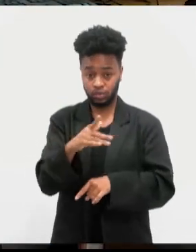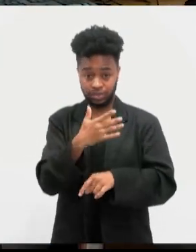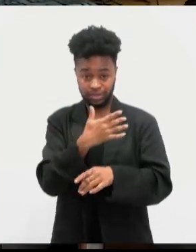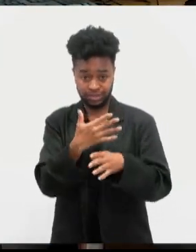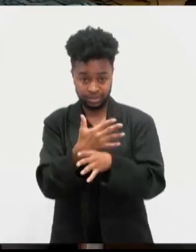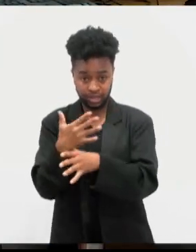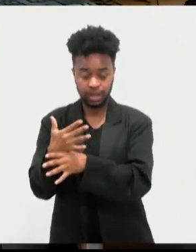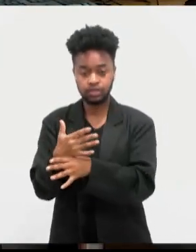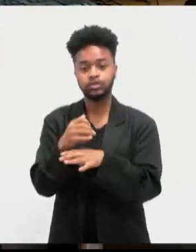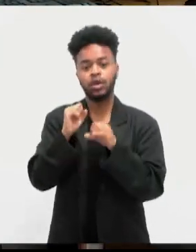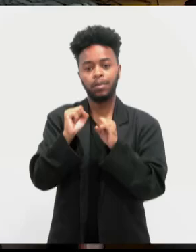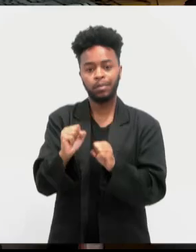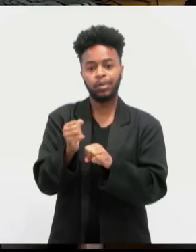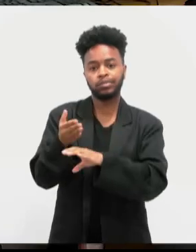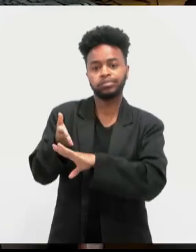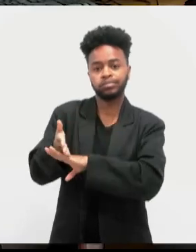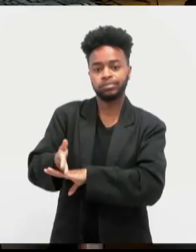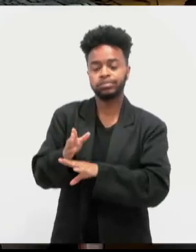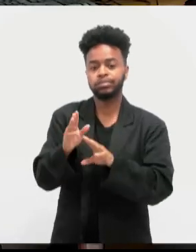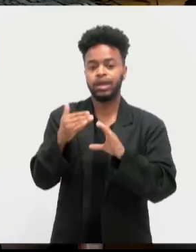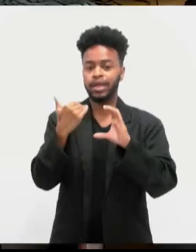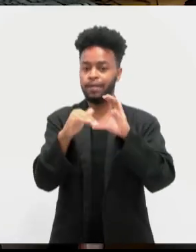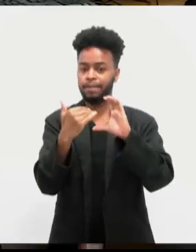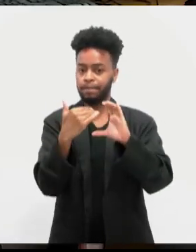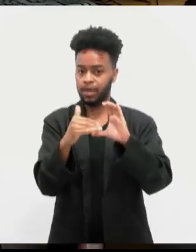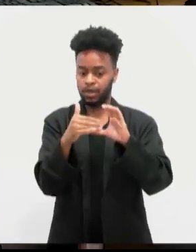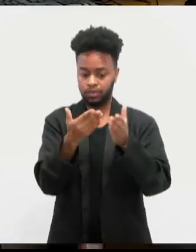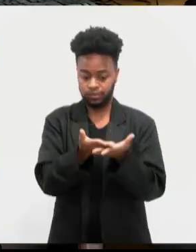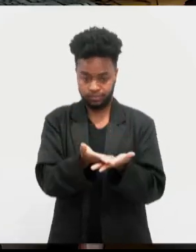cidade, é só acessar o nosso e-mail